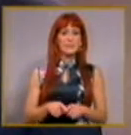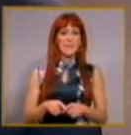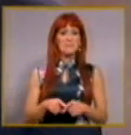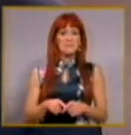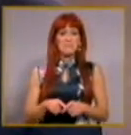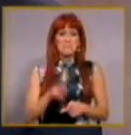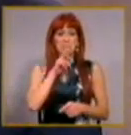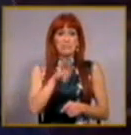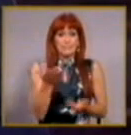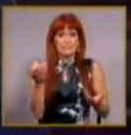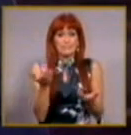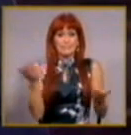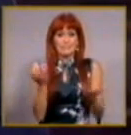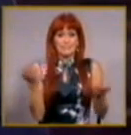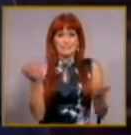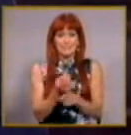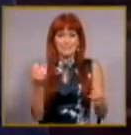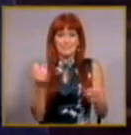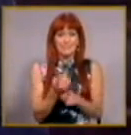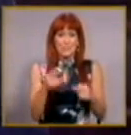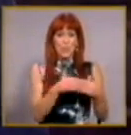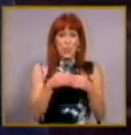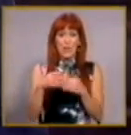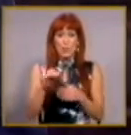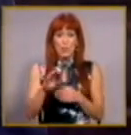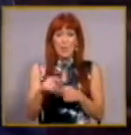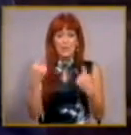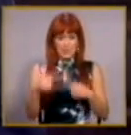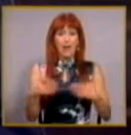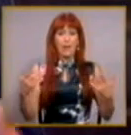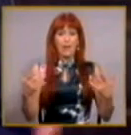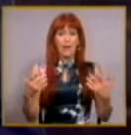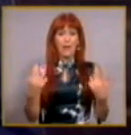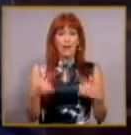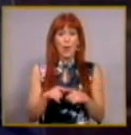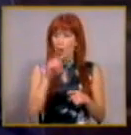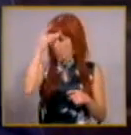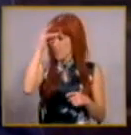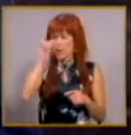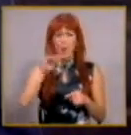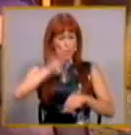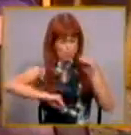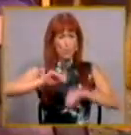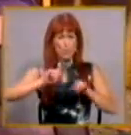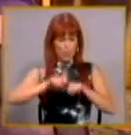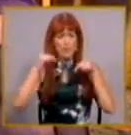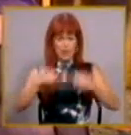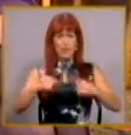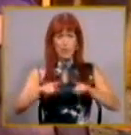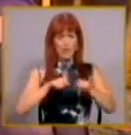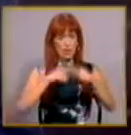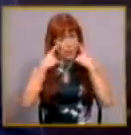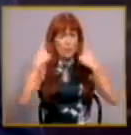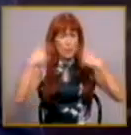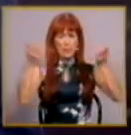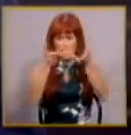nenhuma reação a isso, porque o líder do PS tem, digamos, uma opinião sufragada